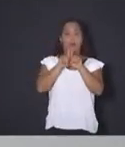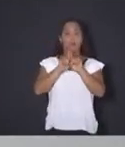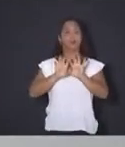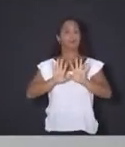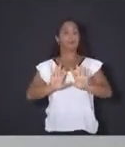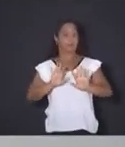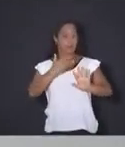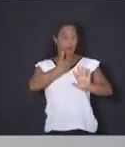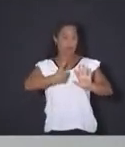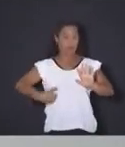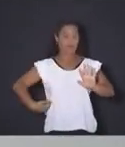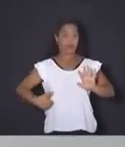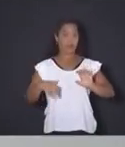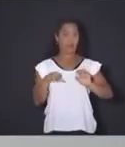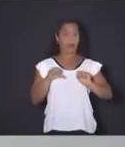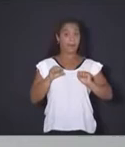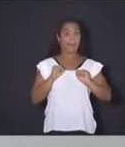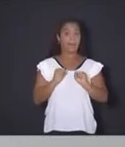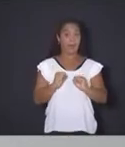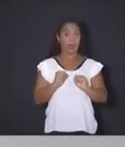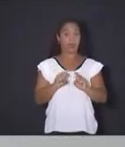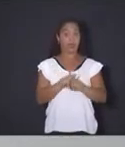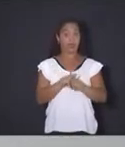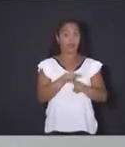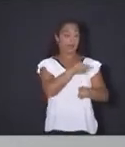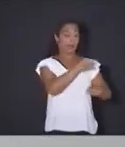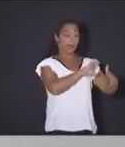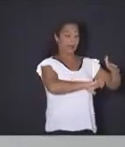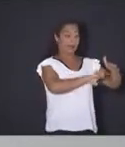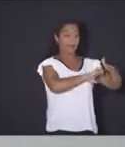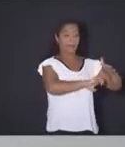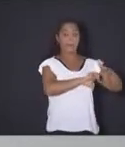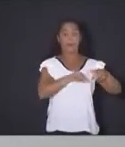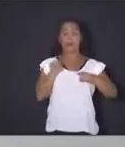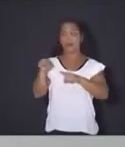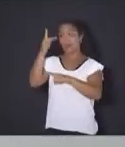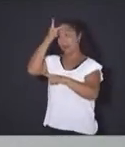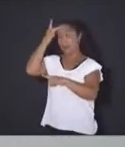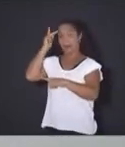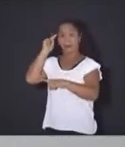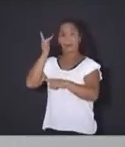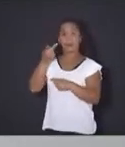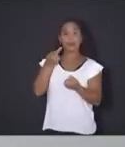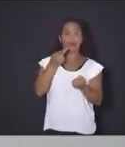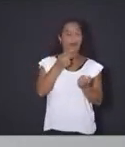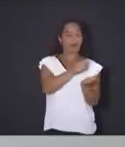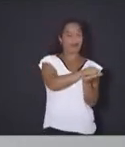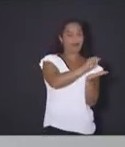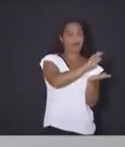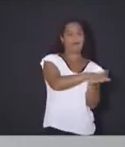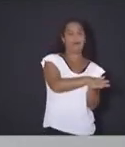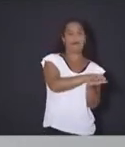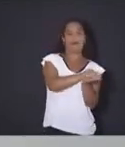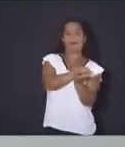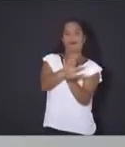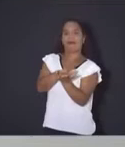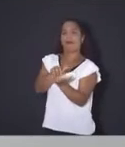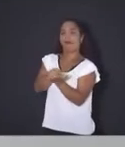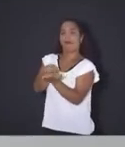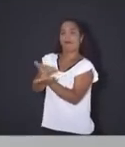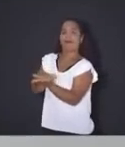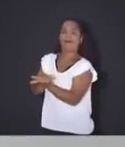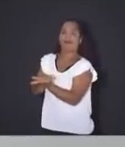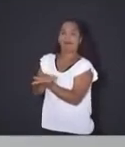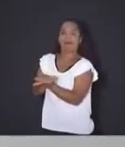tirar dinheiro das empresas e das pessoas através dos impostos e essa